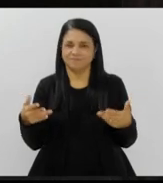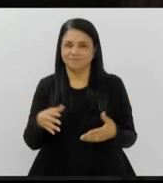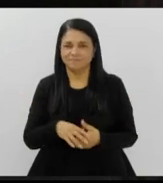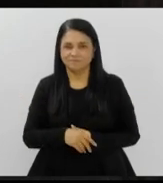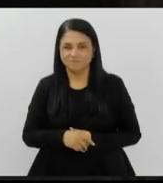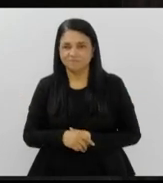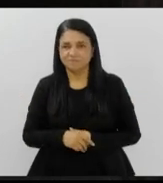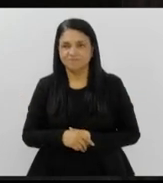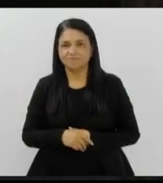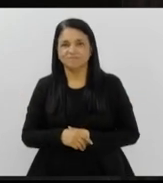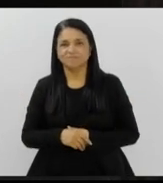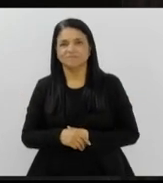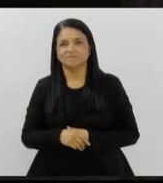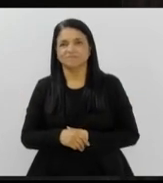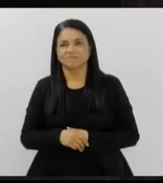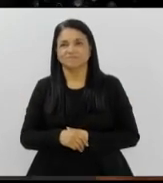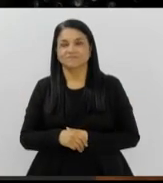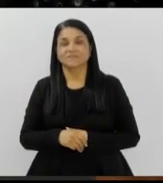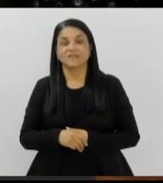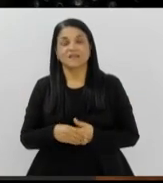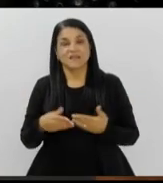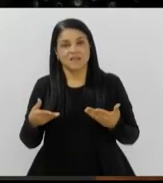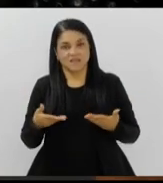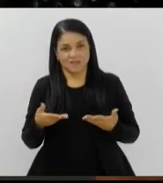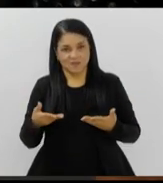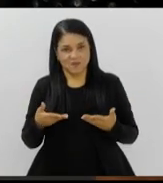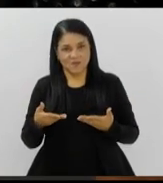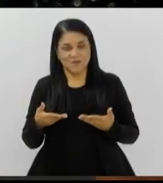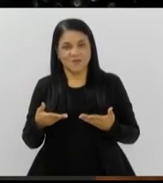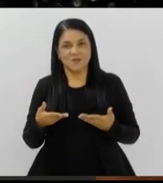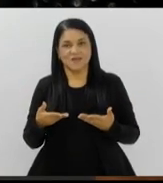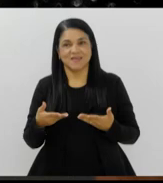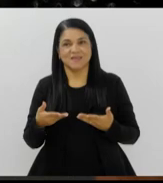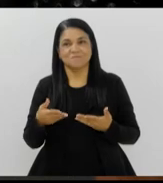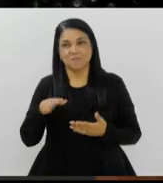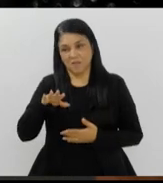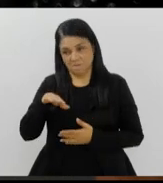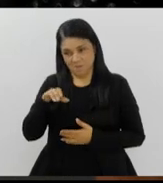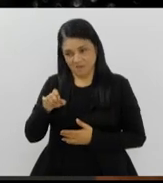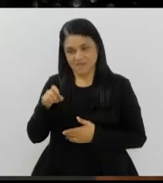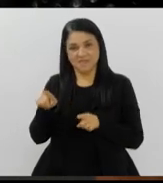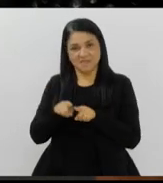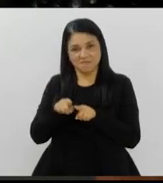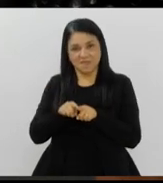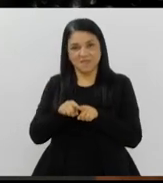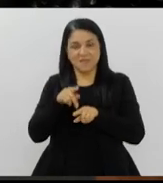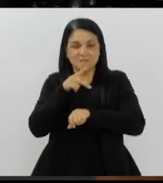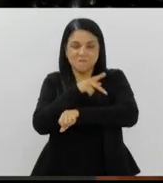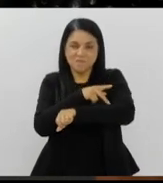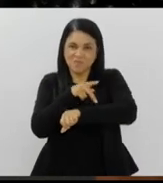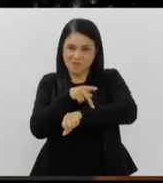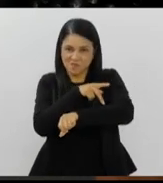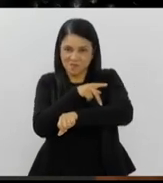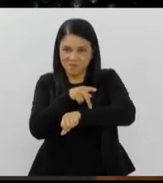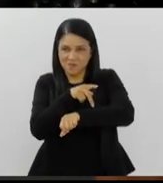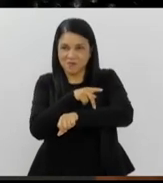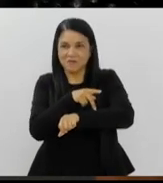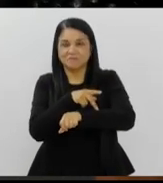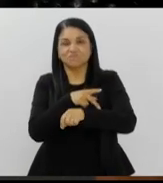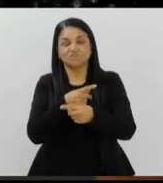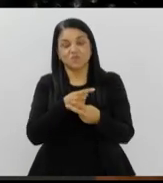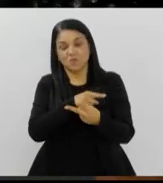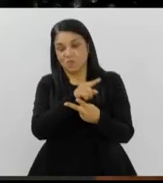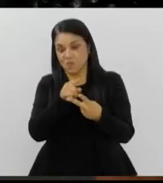E eu acho que tem agora aqui, fora a coincidência da mamãe também ser pedagoga, uma outra coincidência, porque